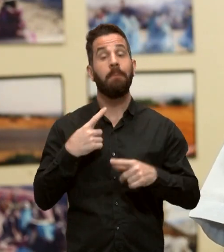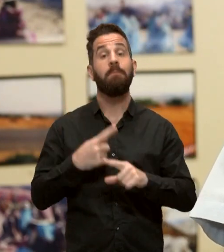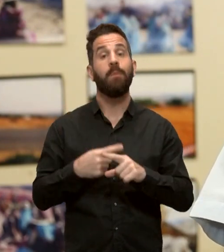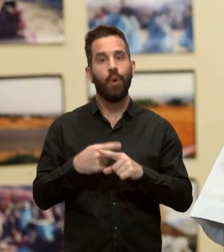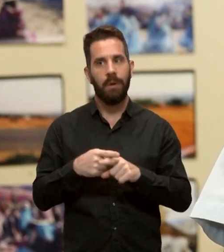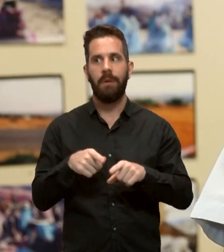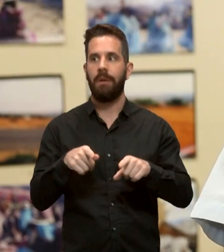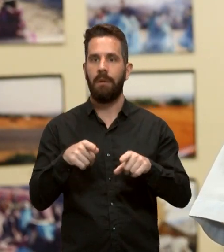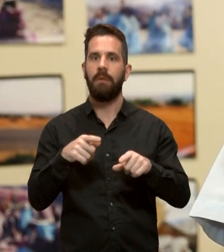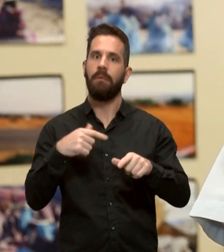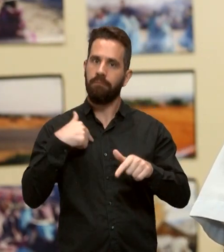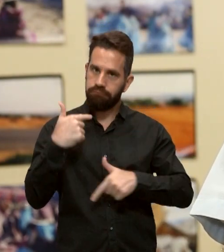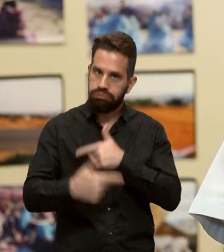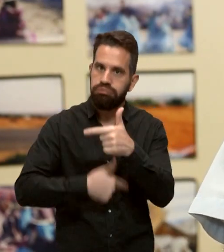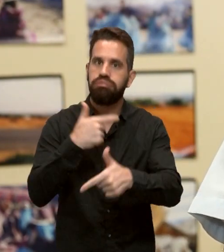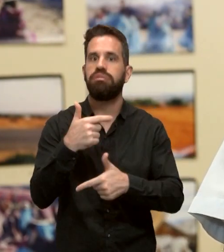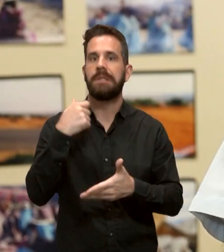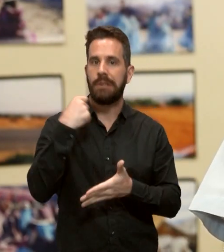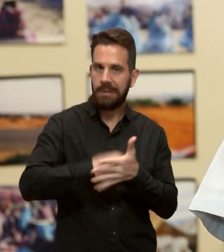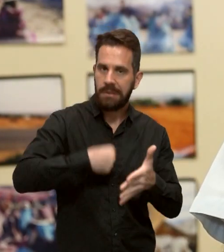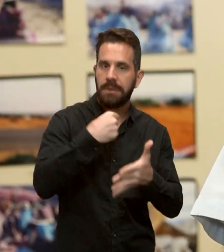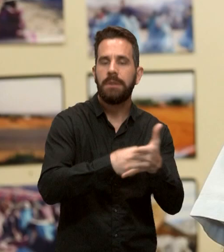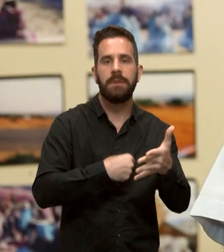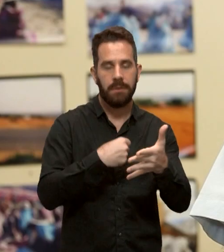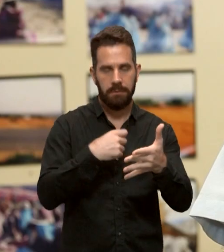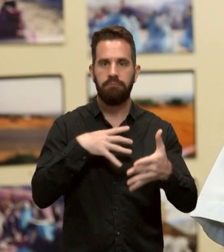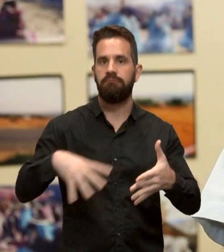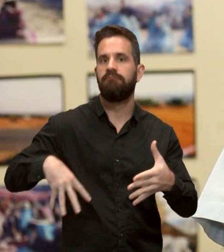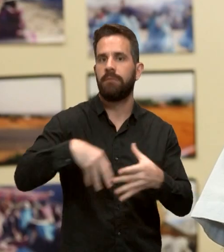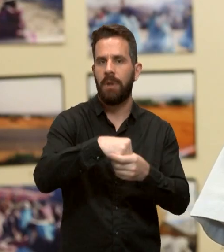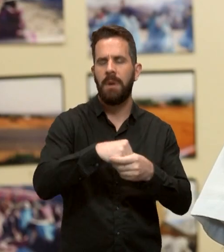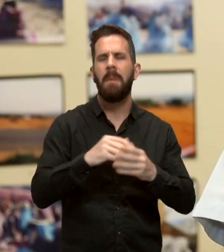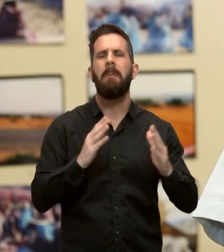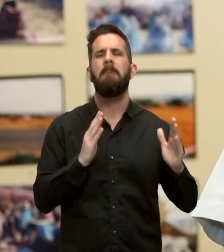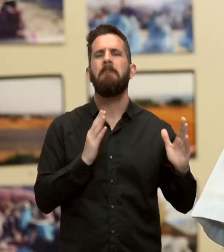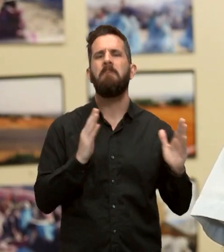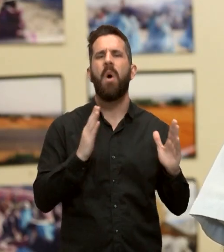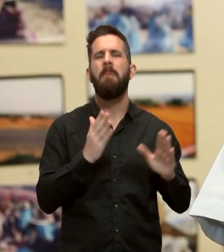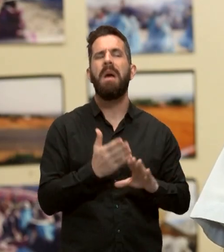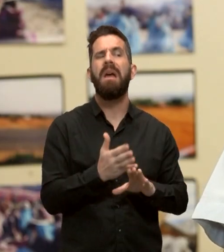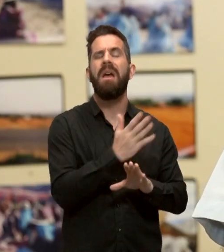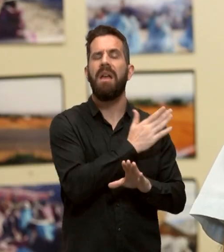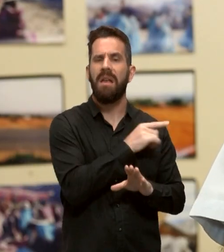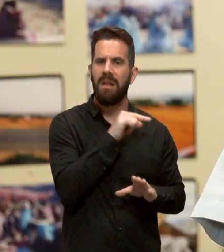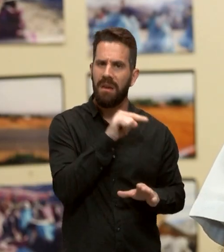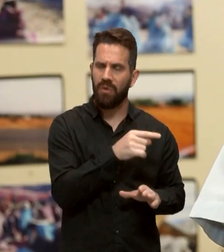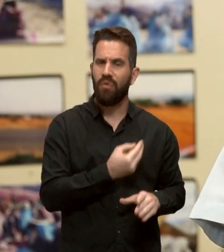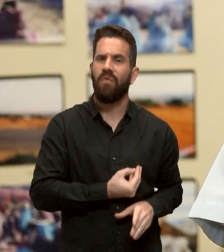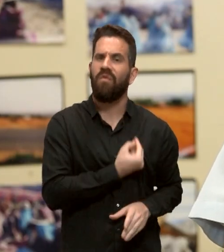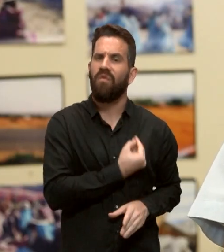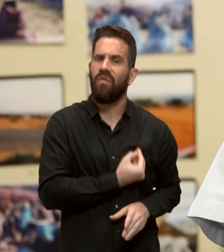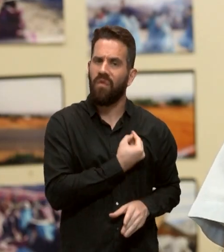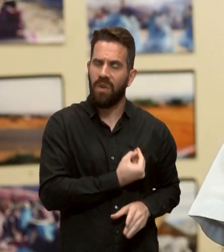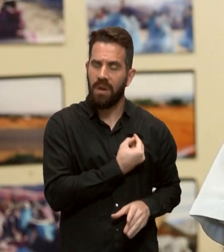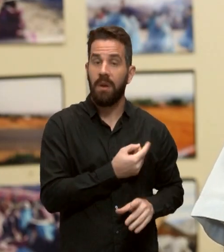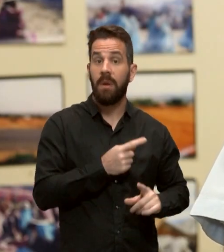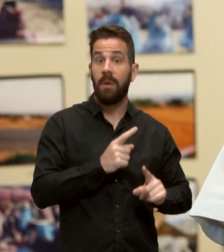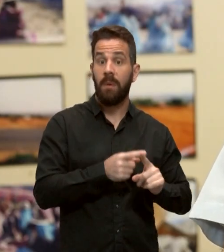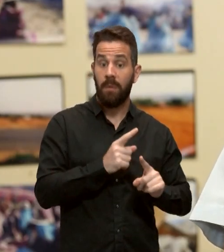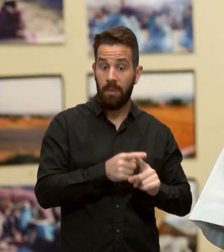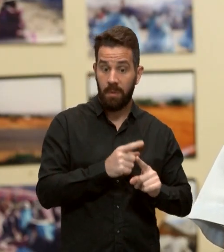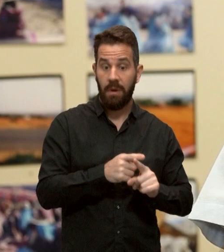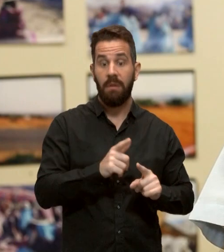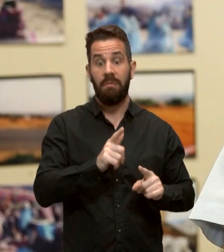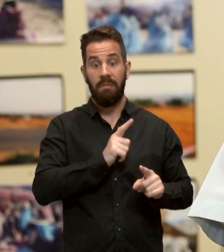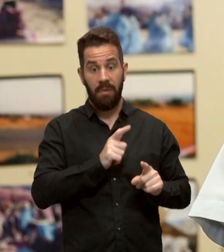muito, né? O momento que a gente viveu era um momento complicado, porque é um momento, nós éramos considerados